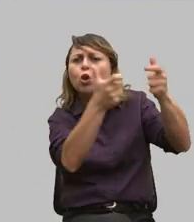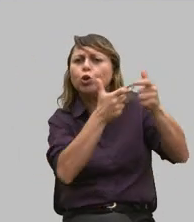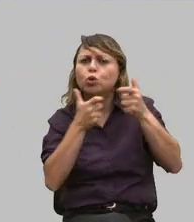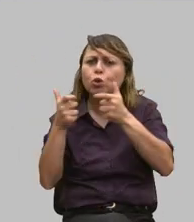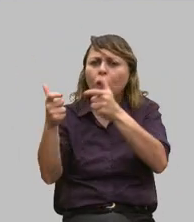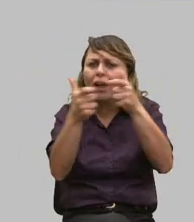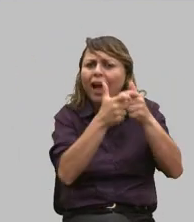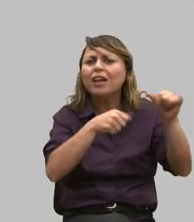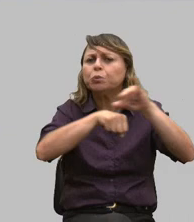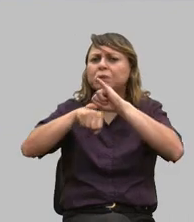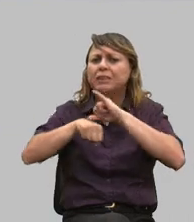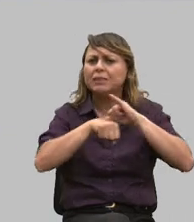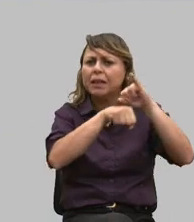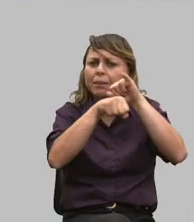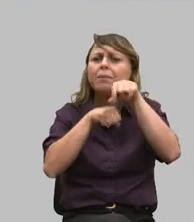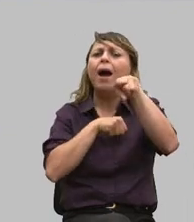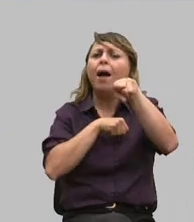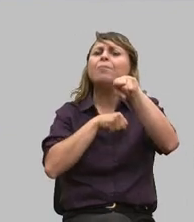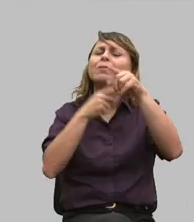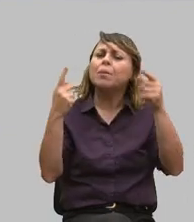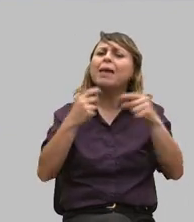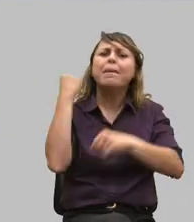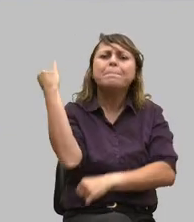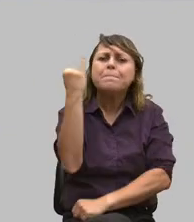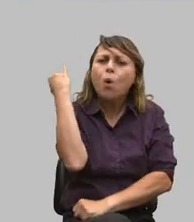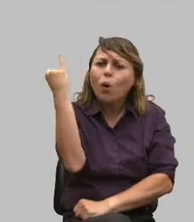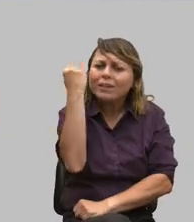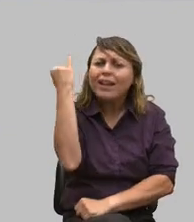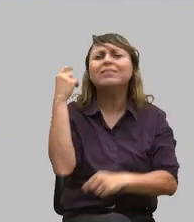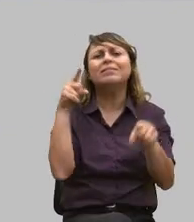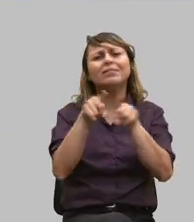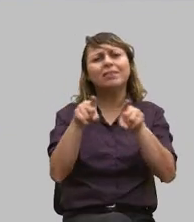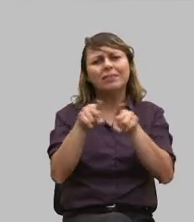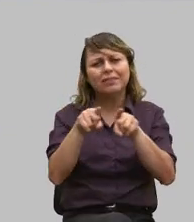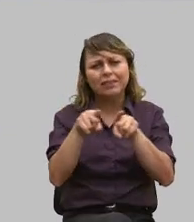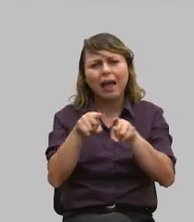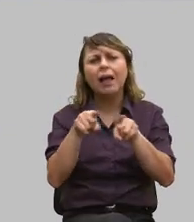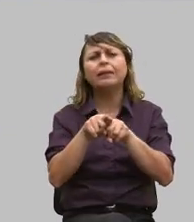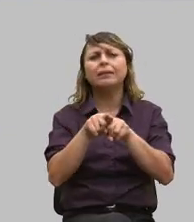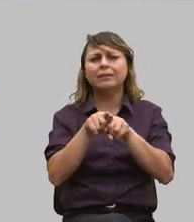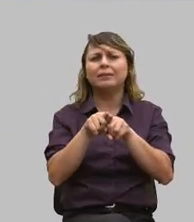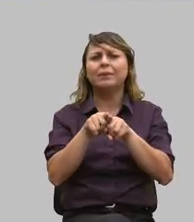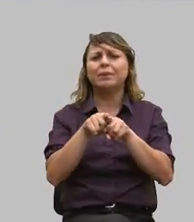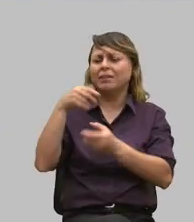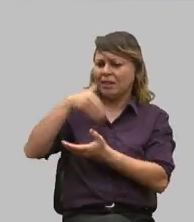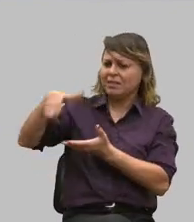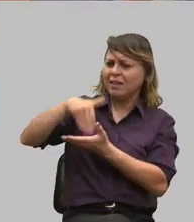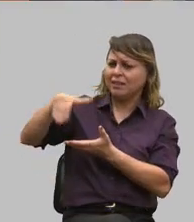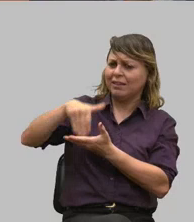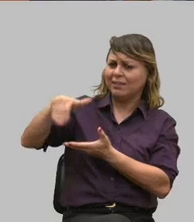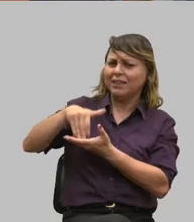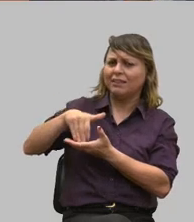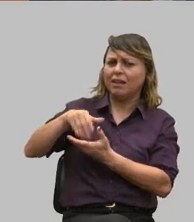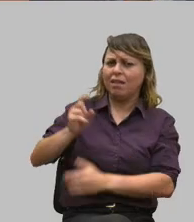possam aderir a esse projeto Porque é importante eu também me tá em tempo ainda não tá secretário